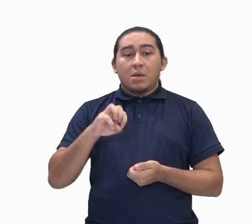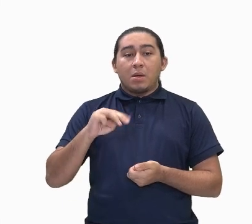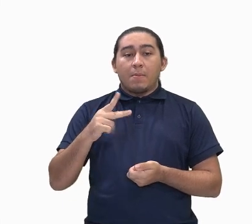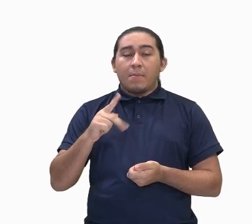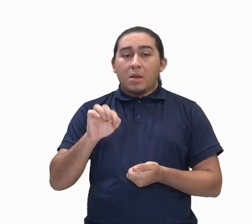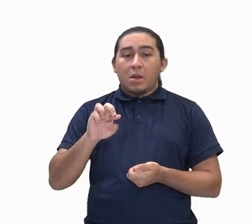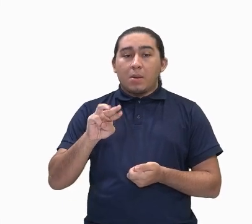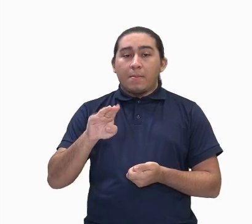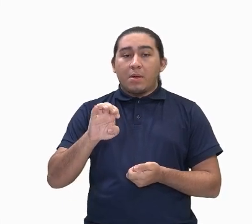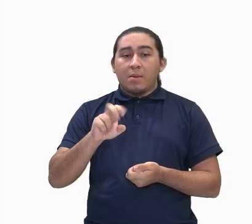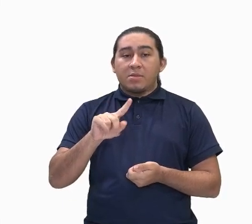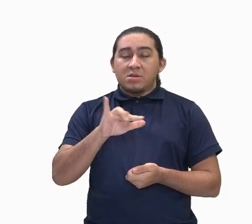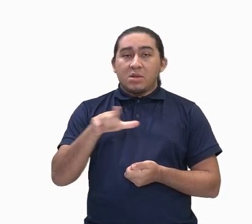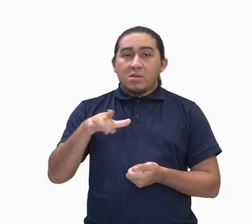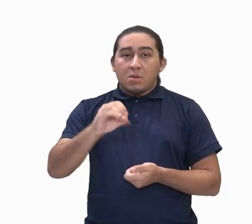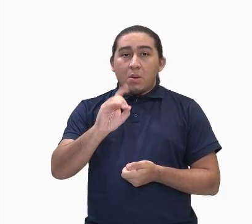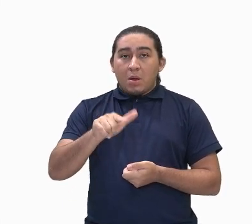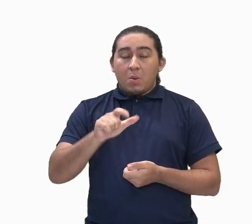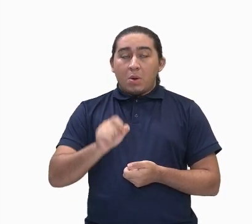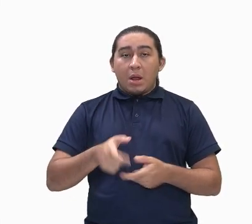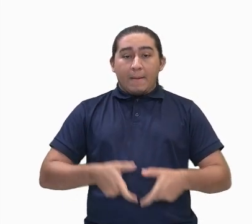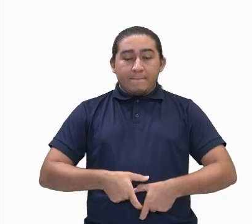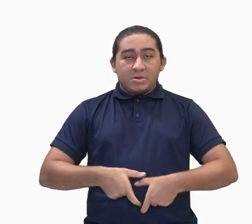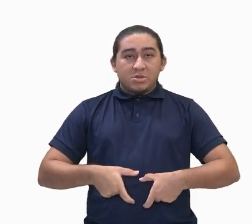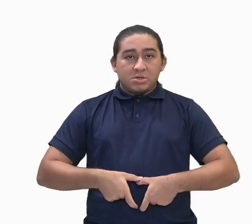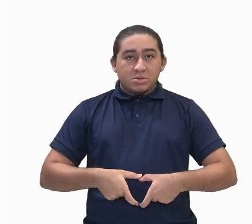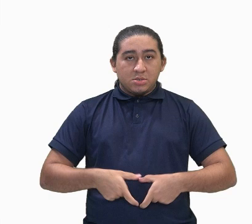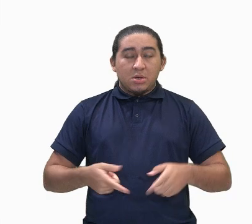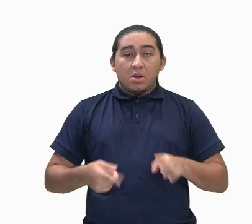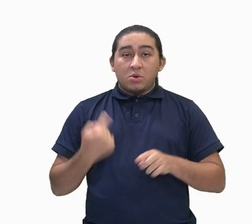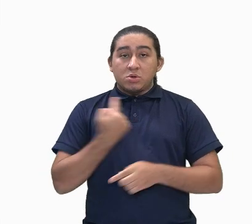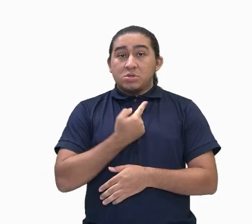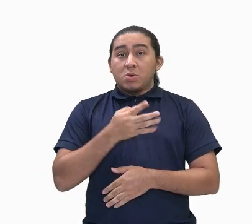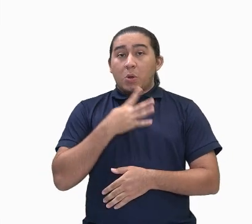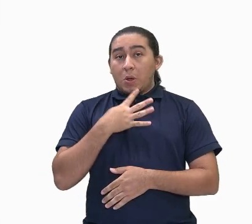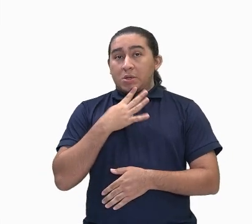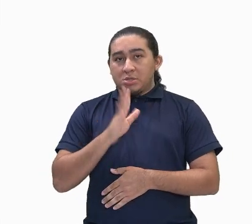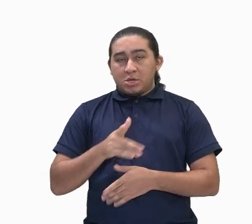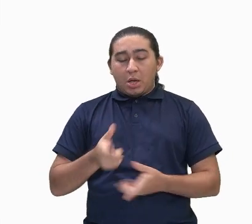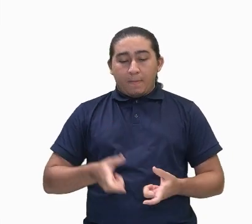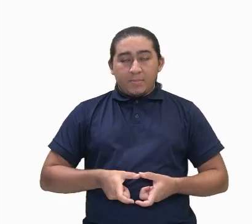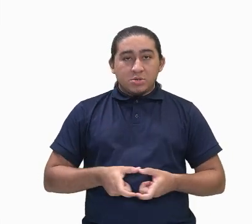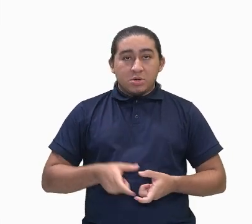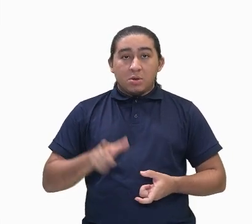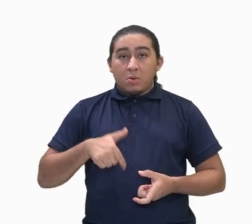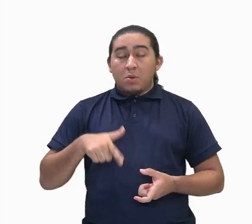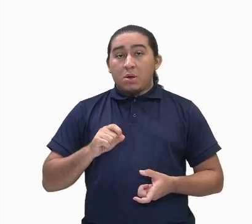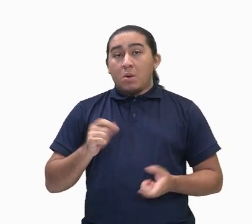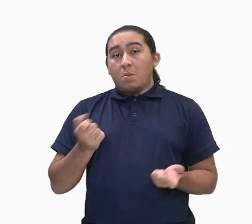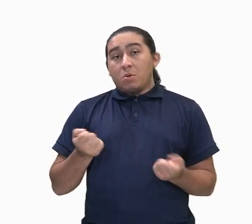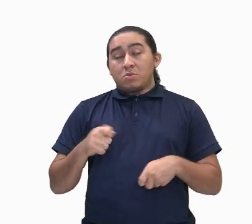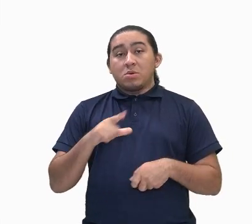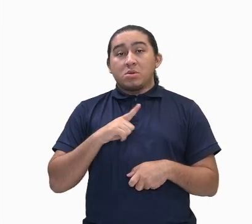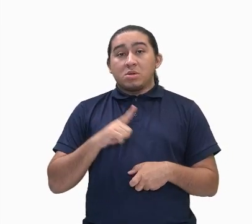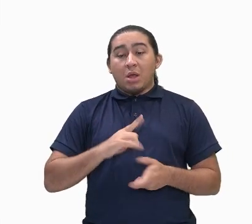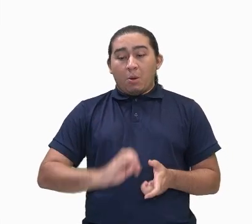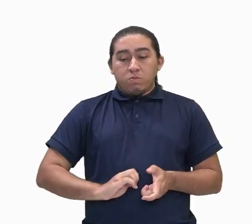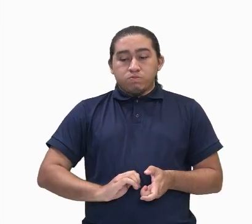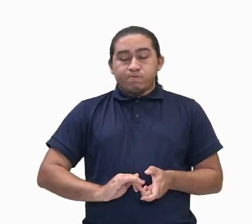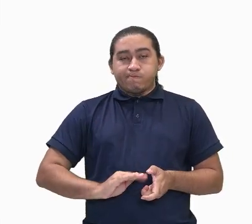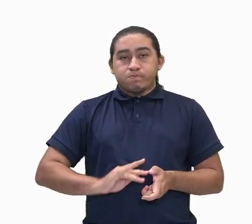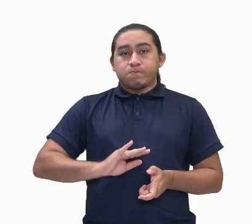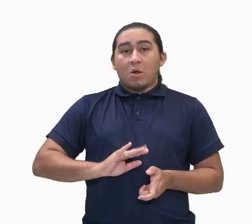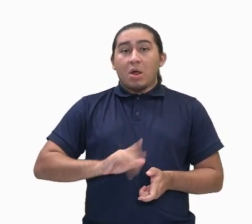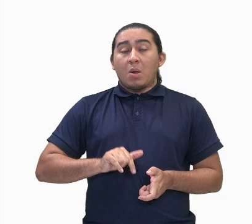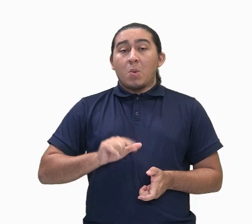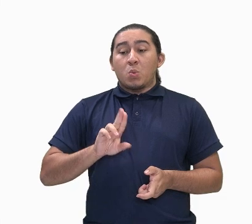bexiga urinária, né? Então, a bexiga urinária, como nós já sabemos, é um órgão que tem por função armazenar urina, né?